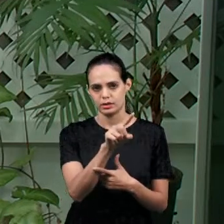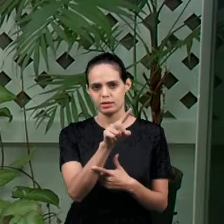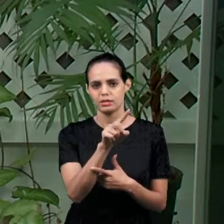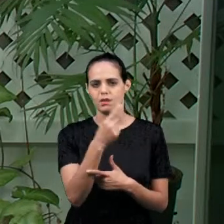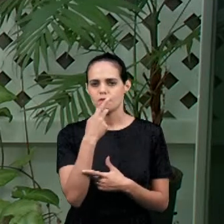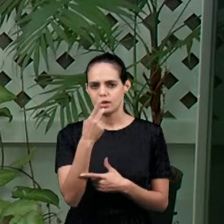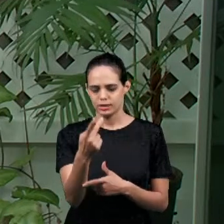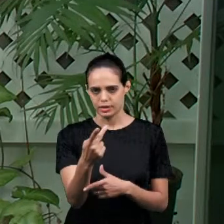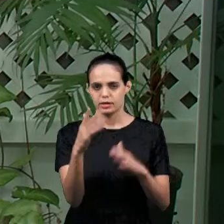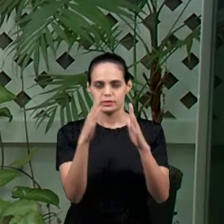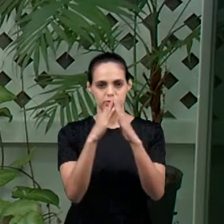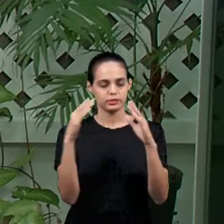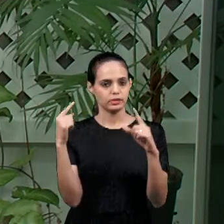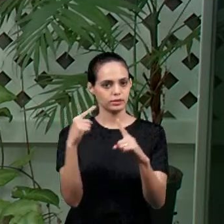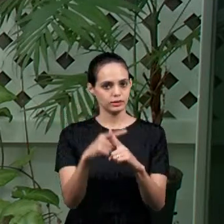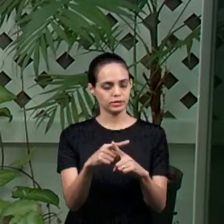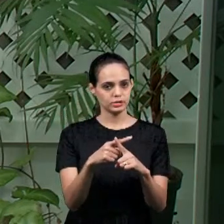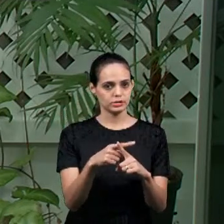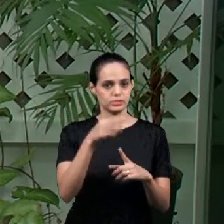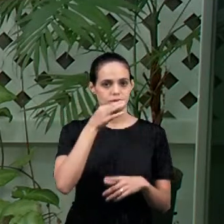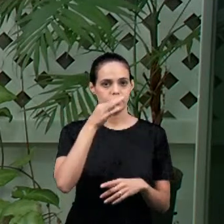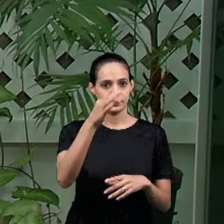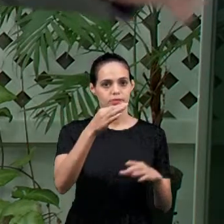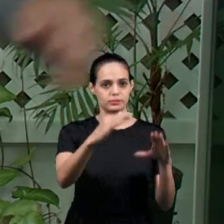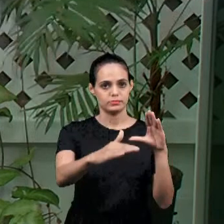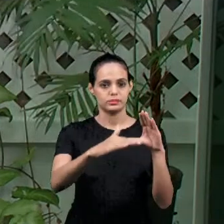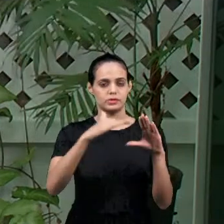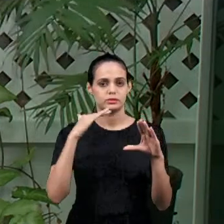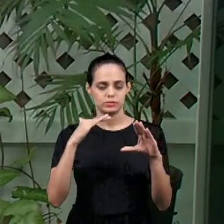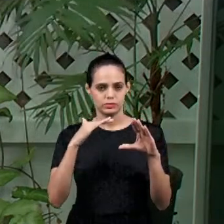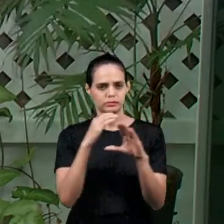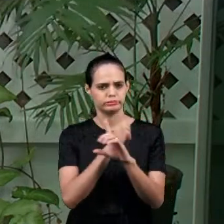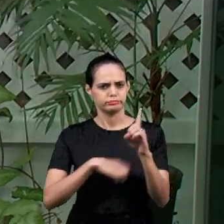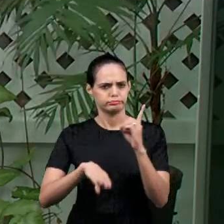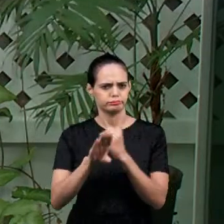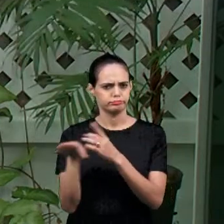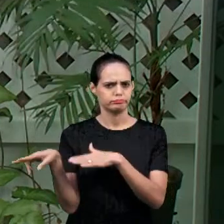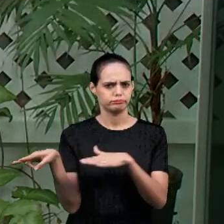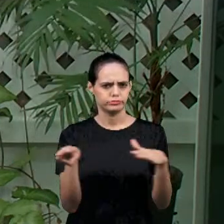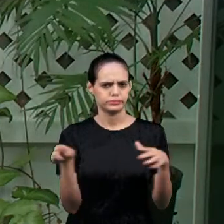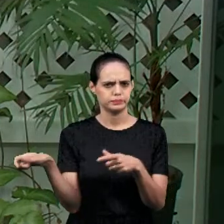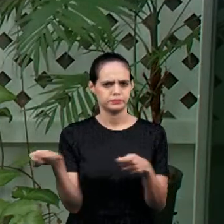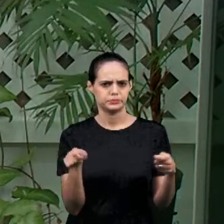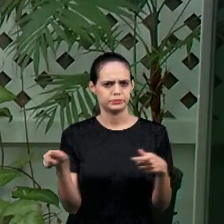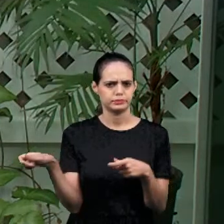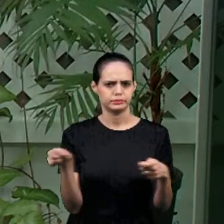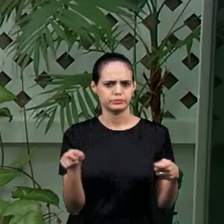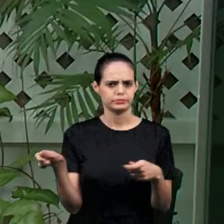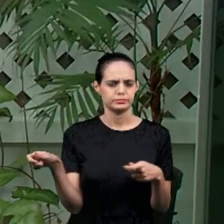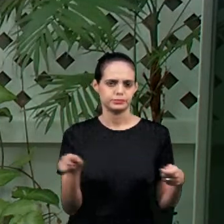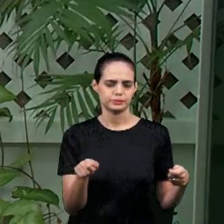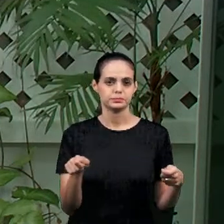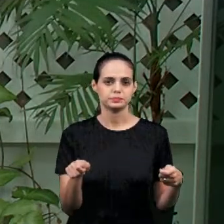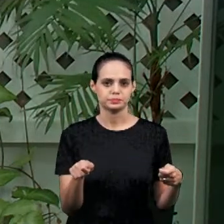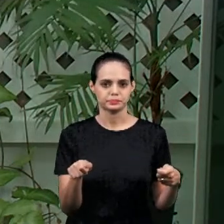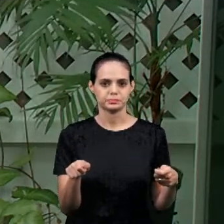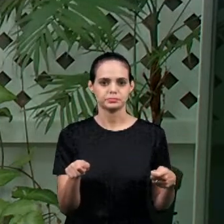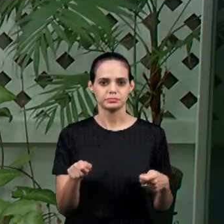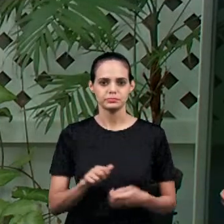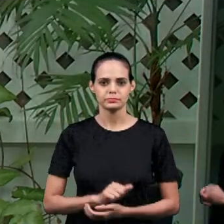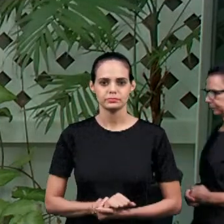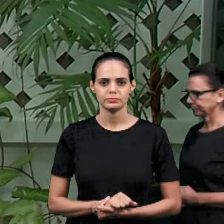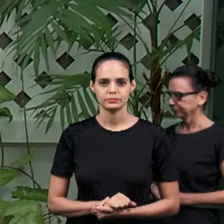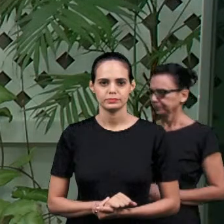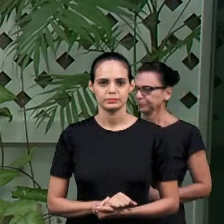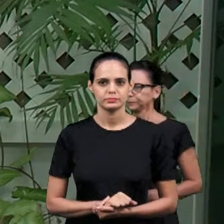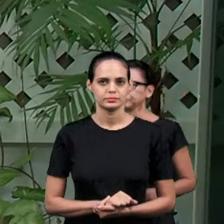que mandou a sua contribuição. Ele tem mandado dominicalmente. São igrejas, o número que nós temos na costa leste dos Estados Unidos, e